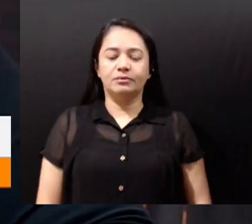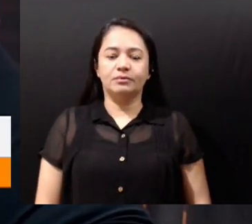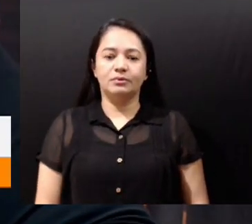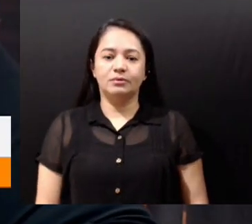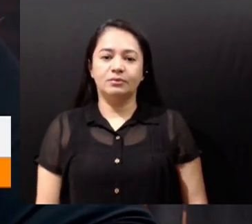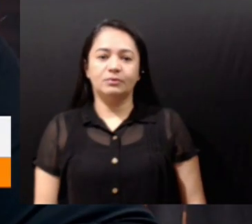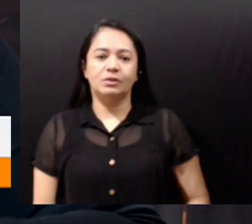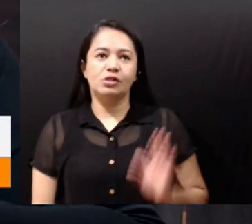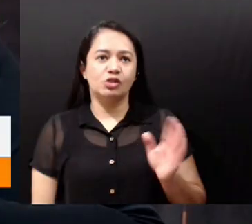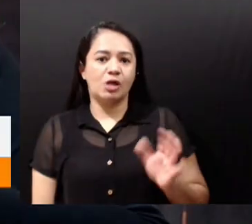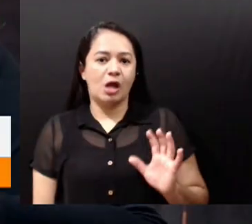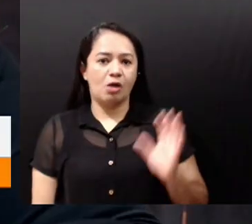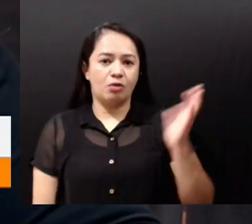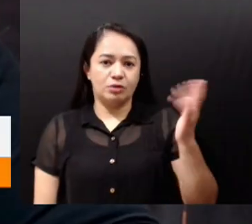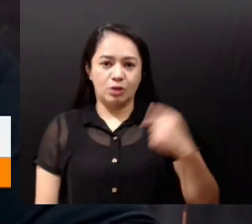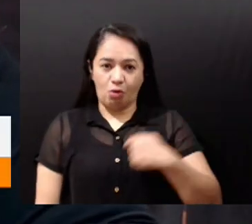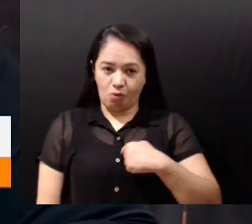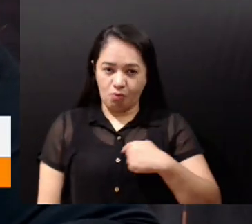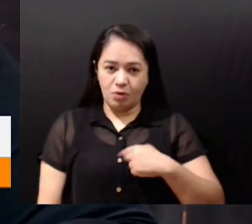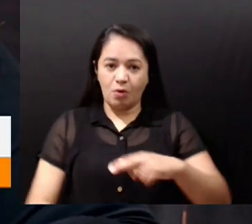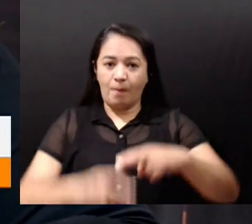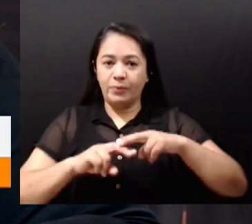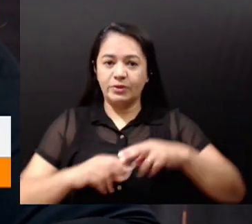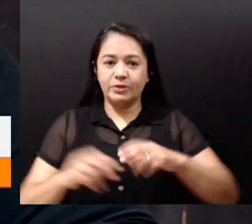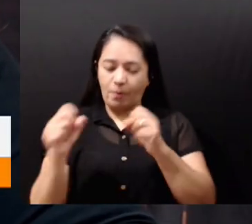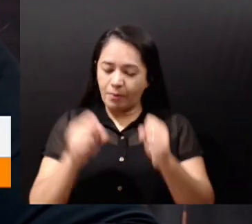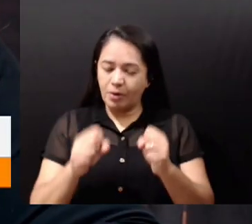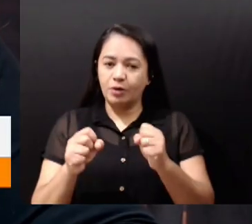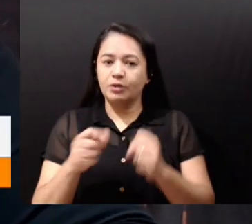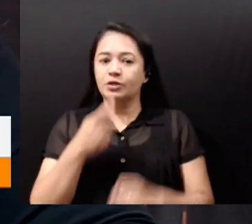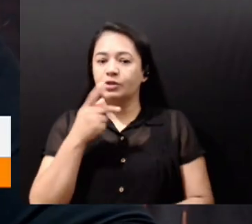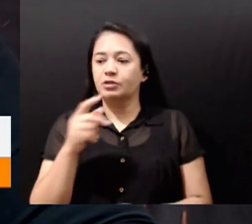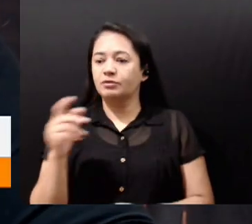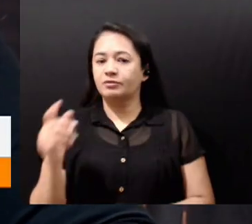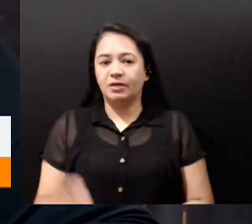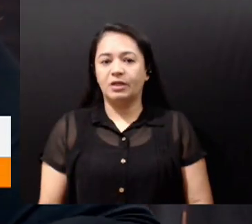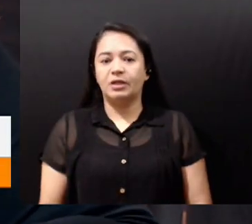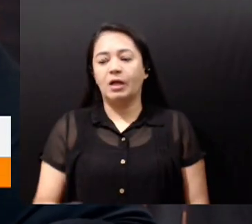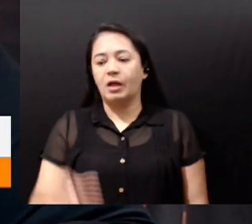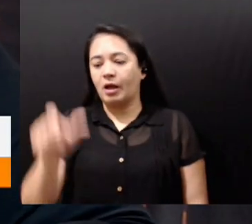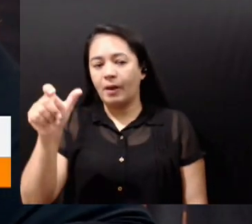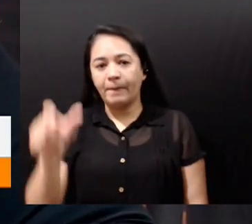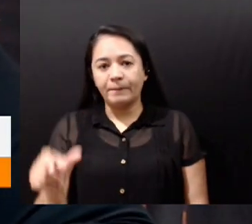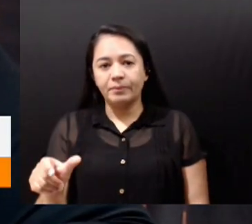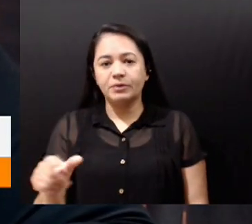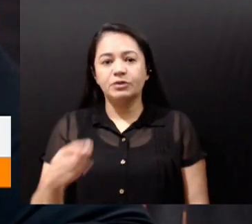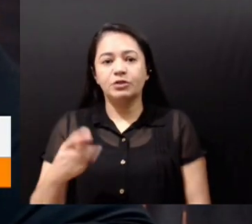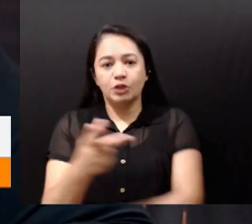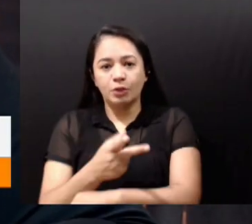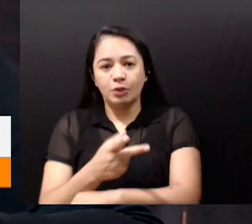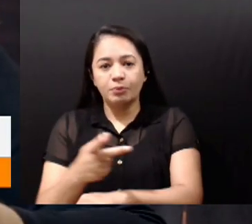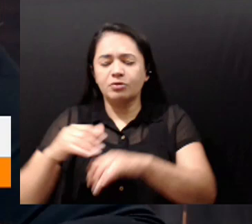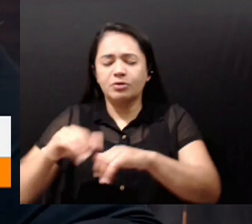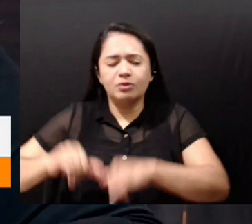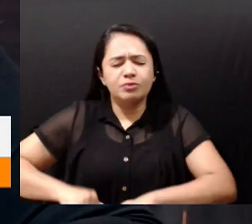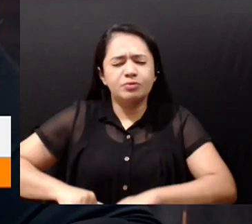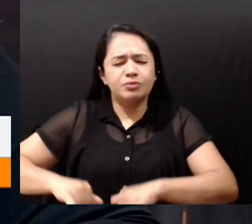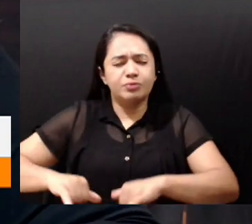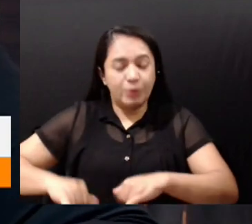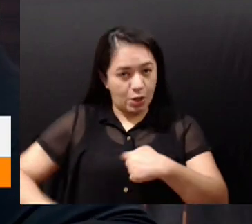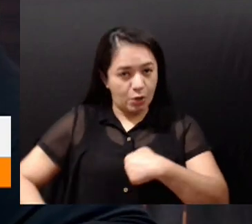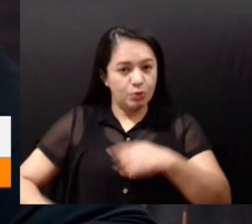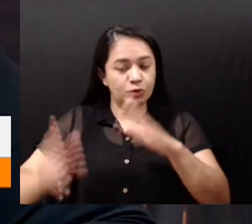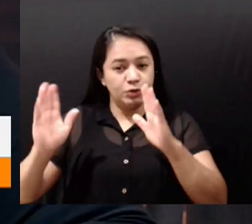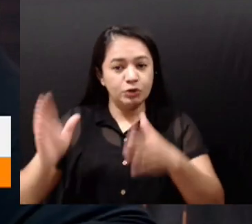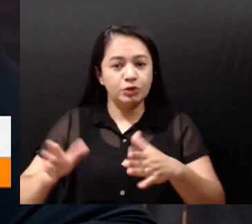isso eu posso falar dos dois lugares, né? Como a pessoa que fez essa busca e sofreu essas consequências, e hoje